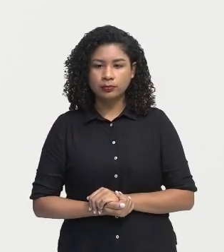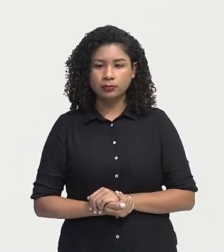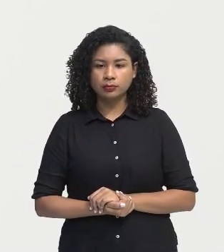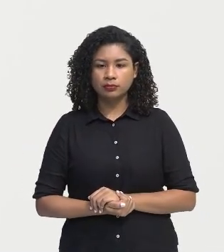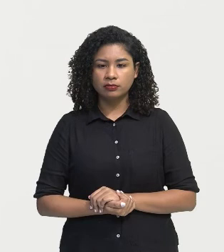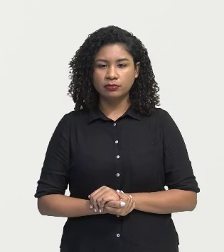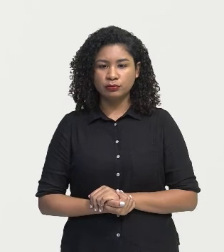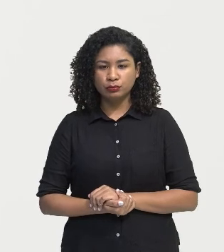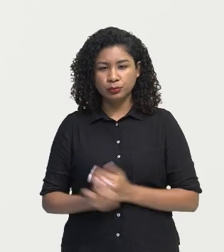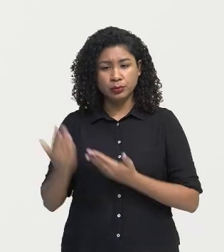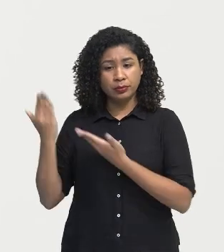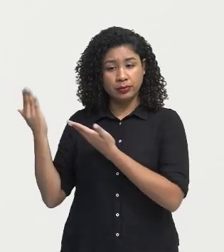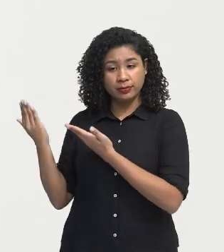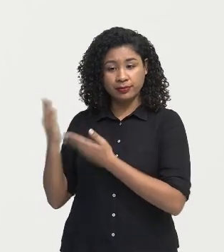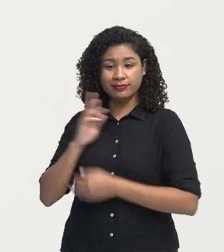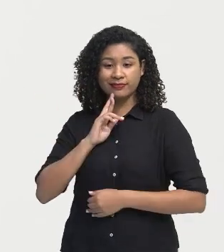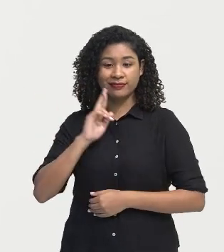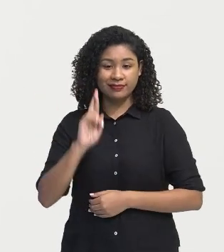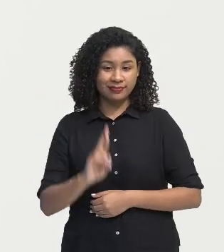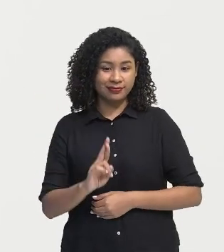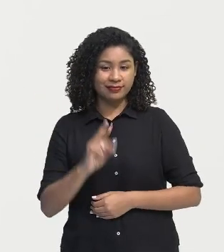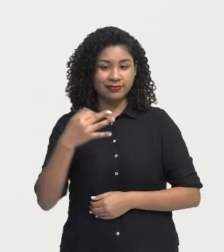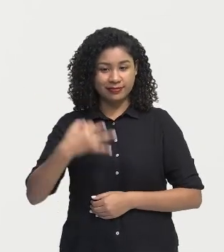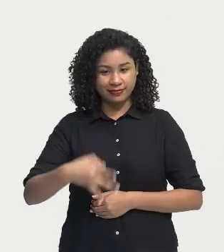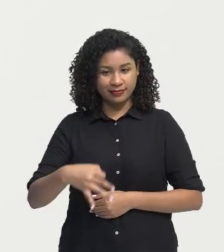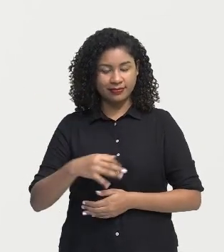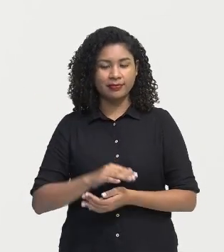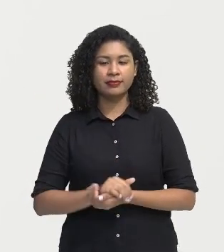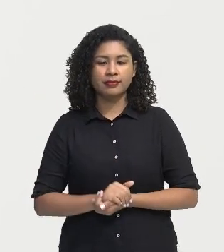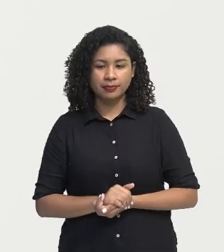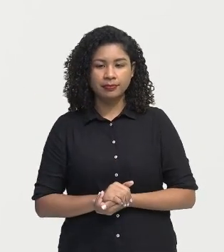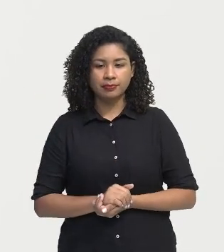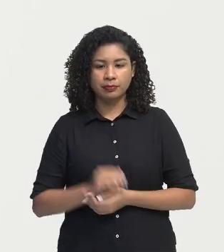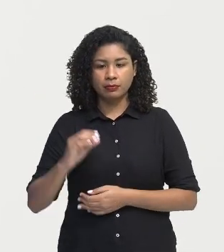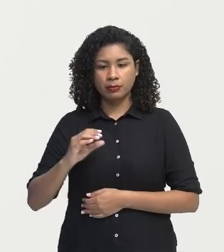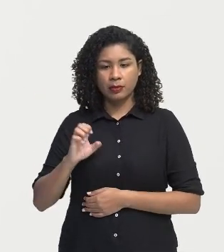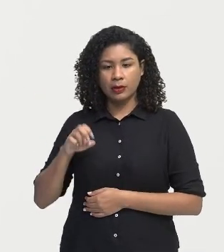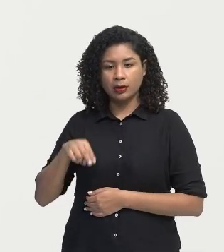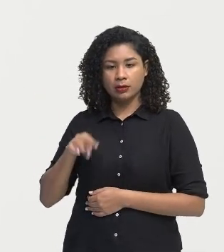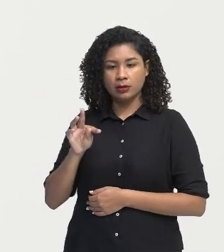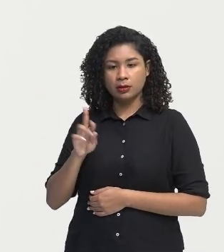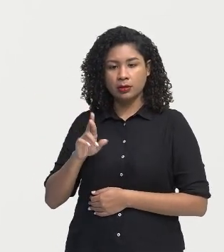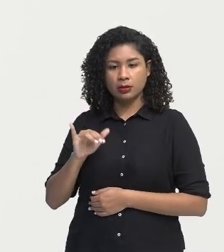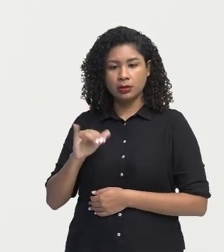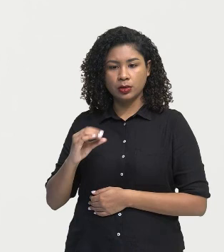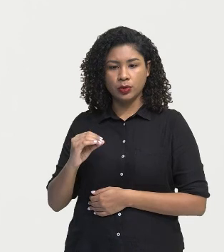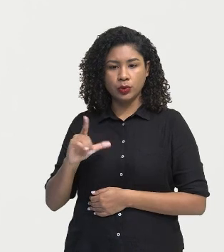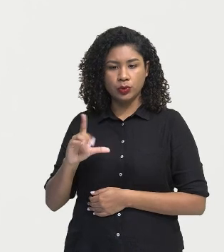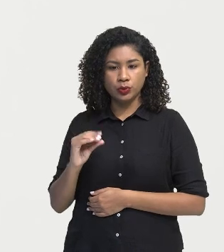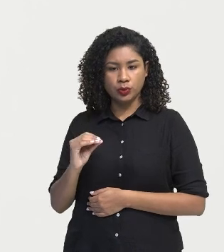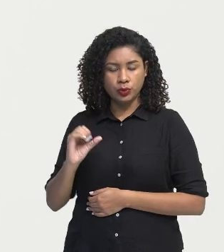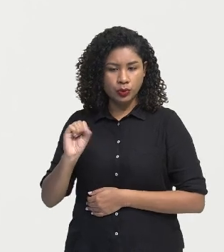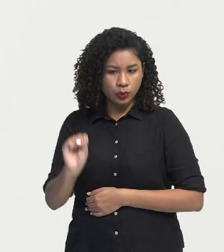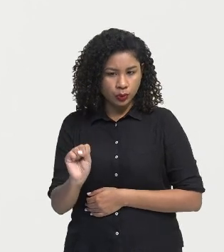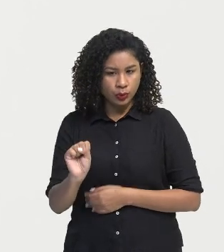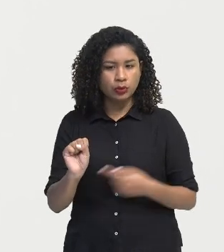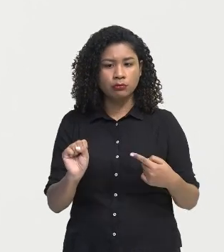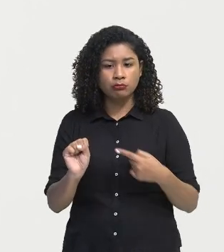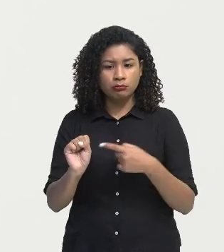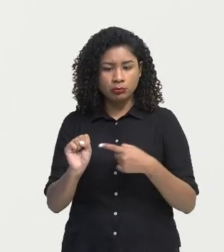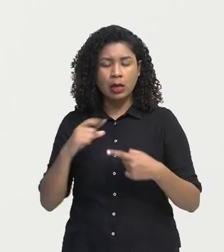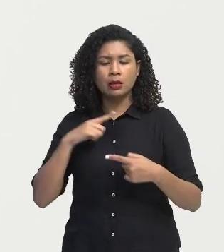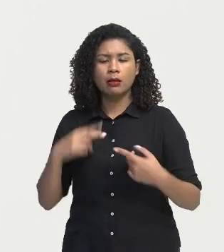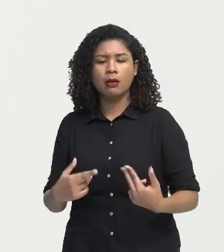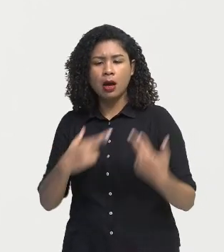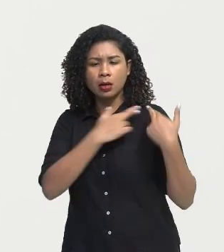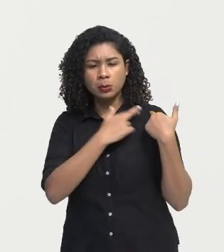Então, essa aqui é a nossa resposta, ó. Uma das funções dos centríolos, que é aquela estrutura que nós observamos lá na